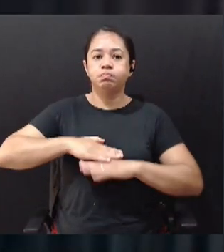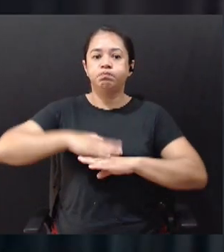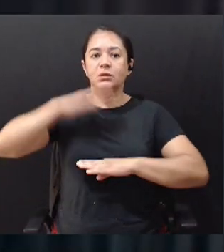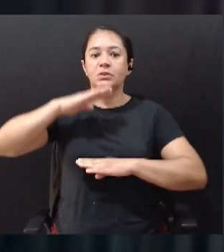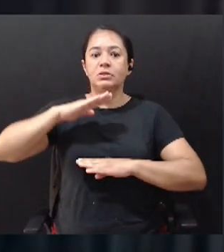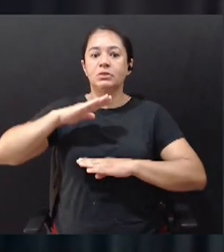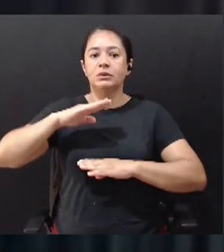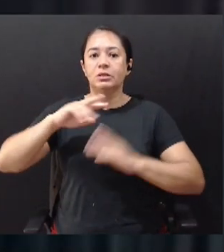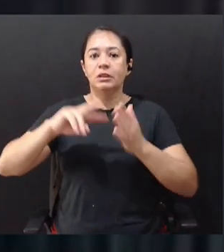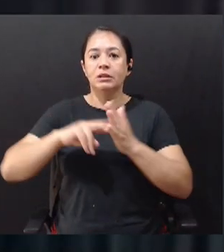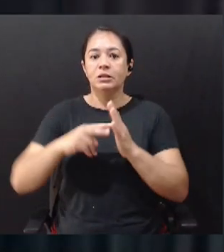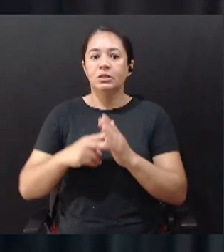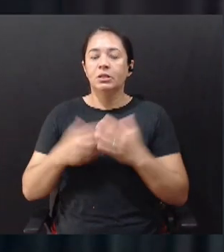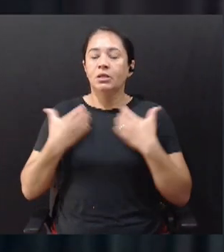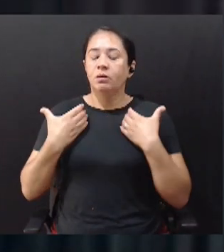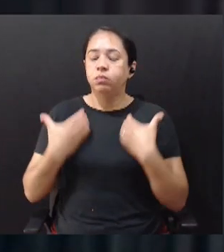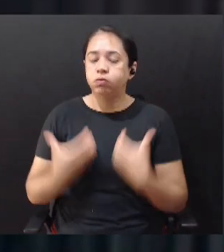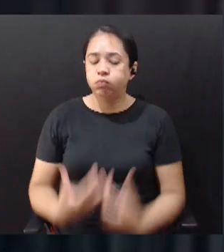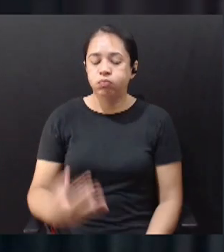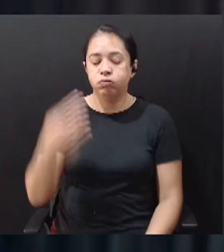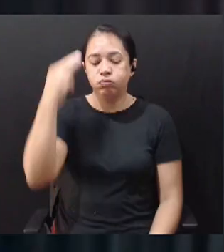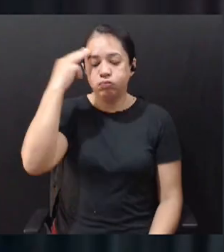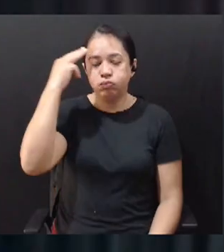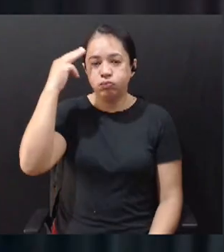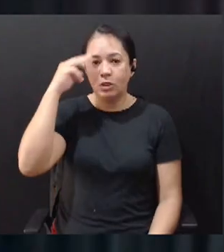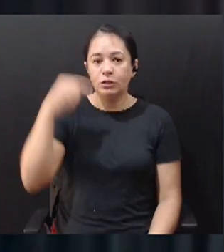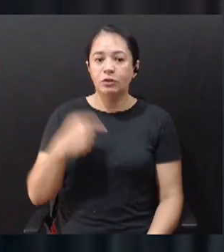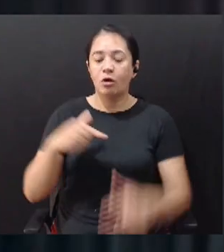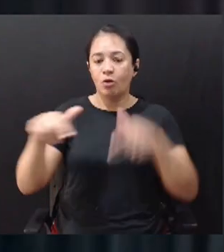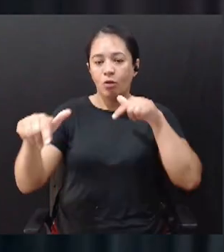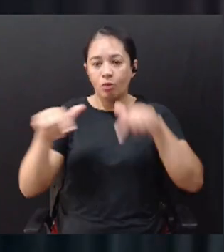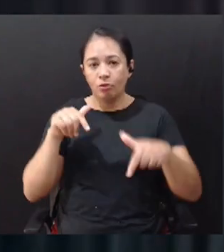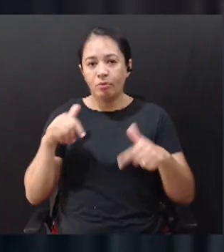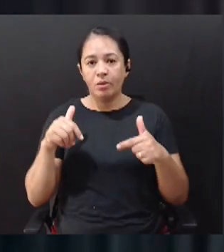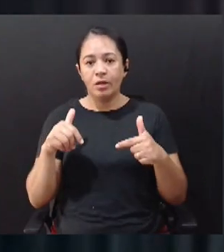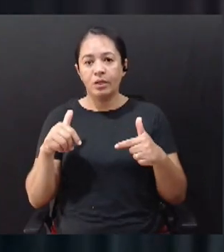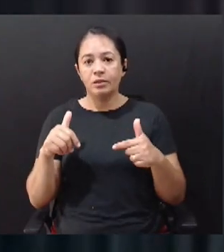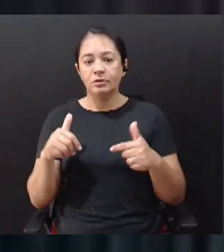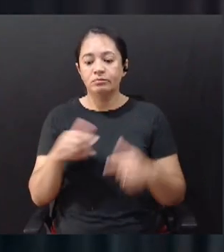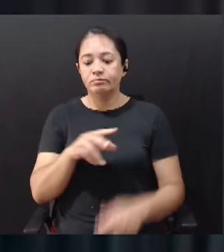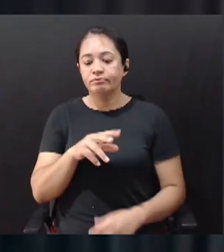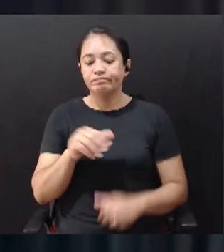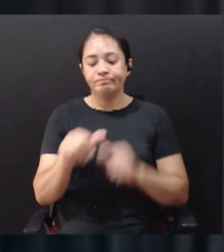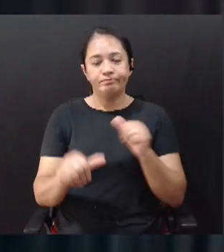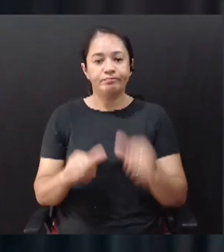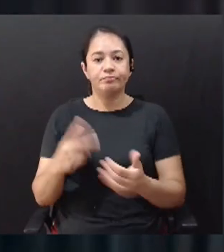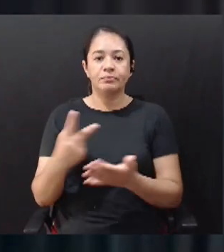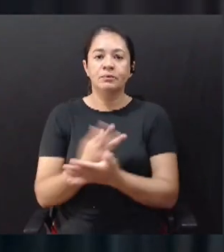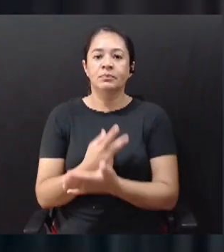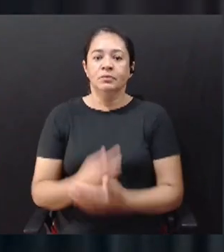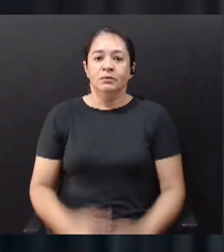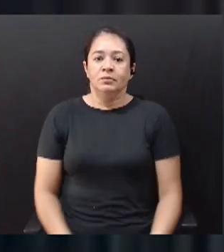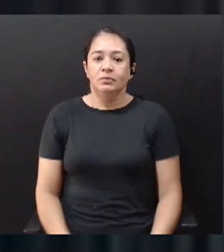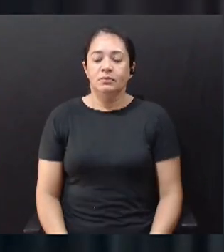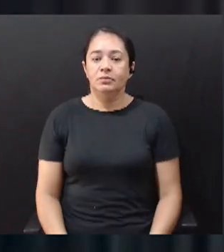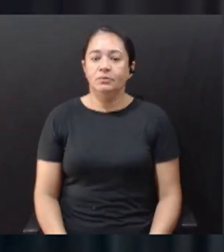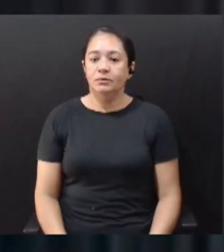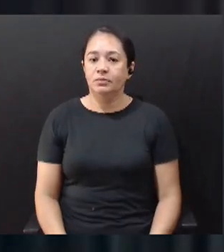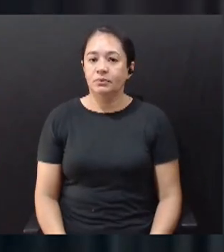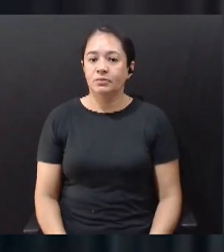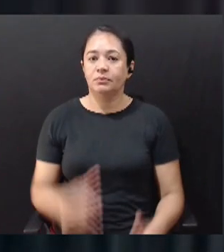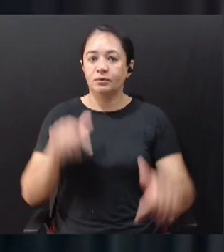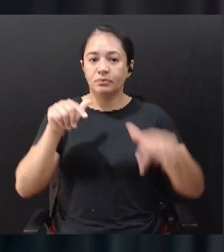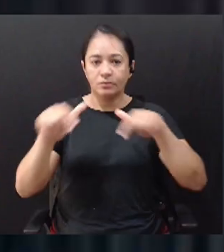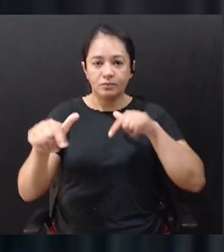então a gente vai encarar o trabalho como totalmente aversivo ali. Então ir para o trabalho vai demandar uma